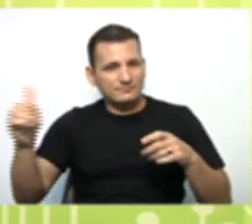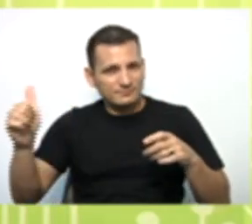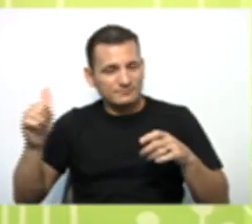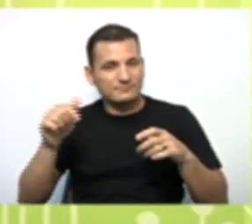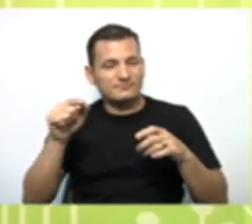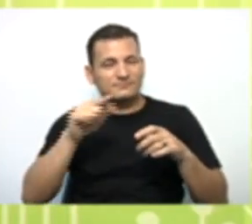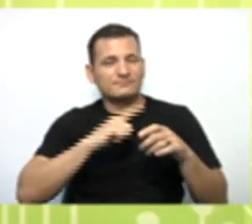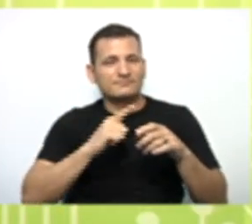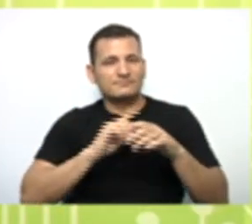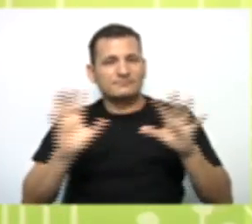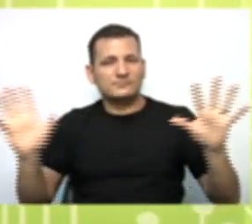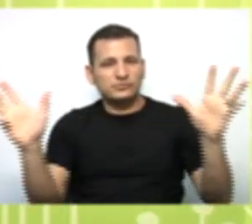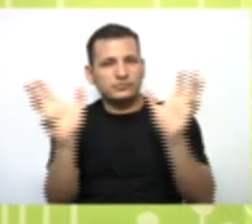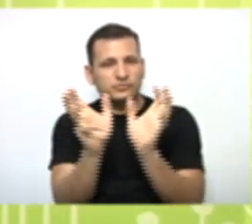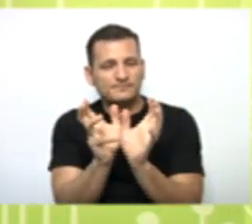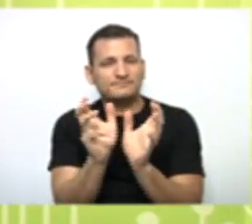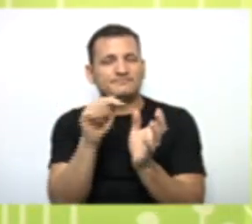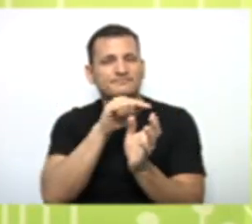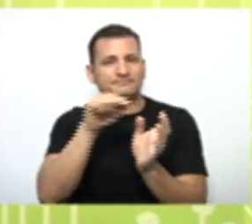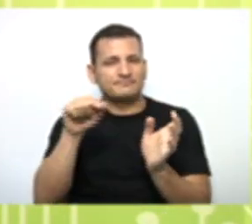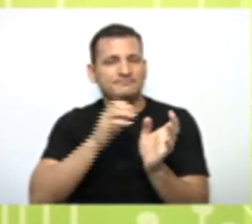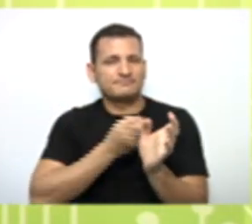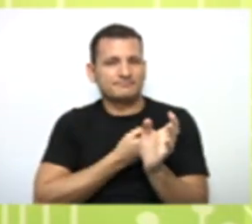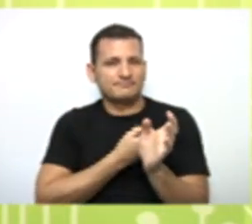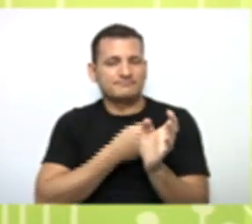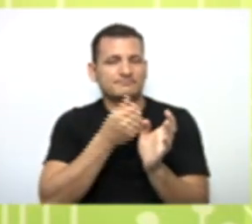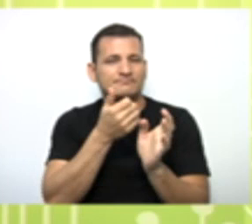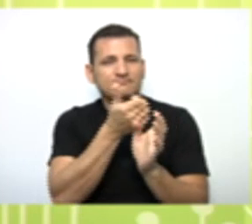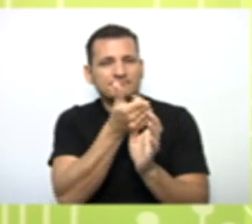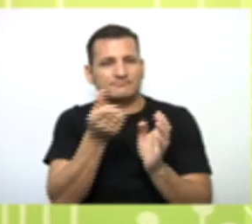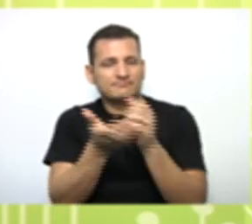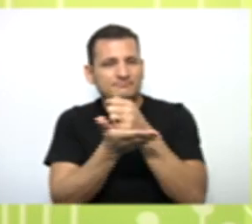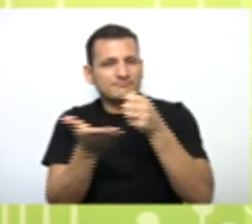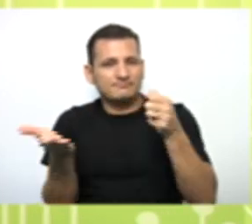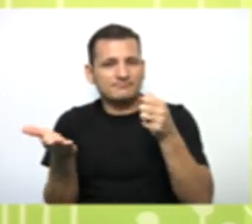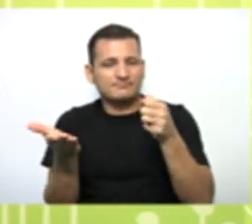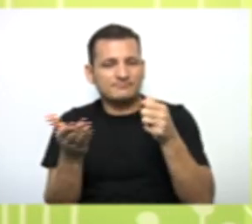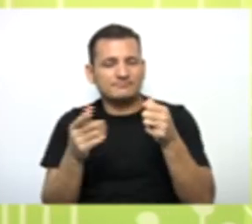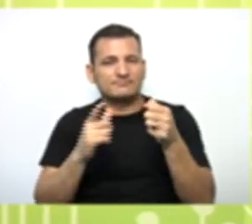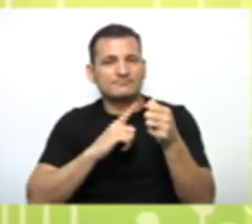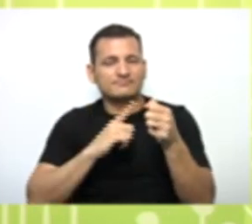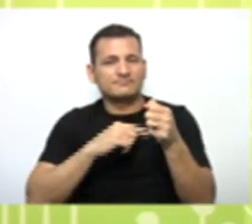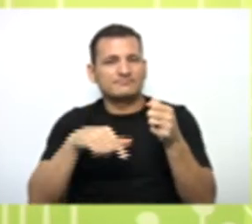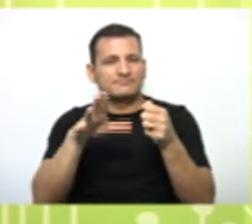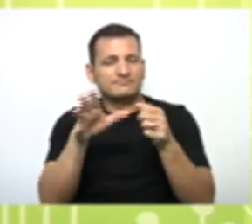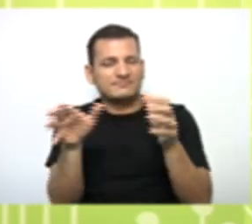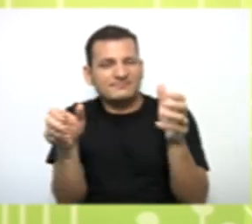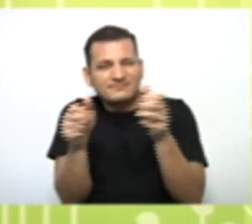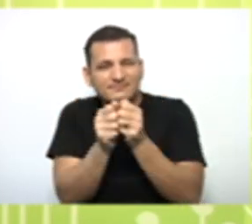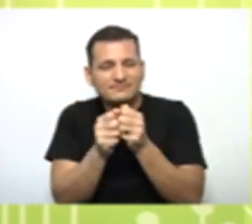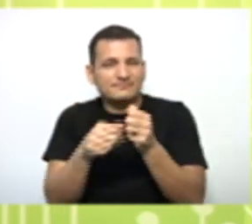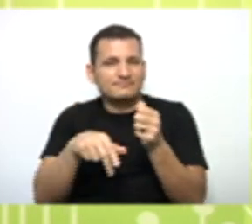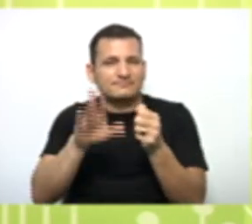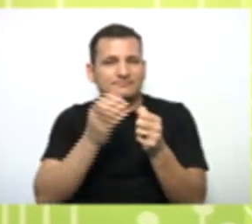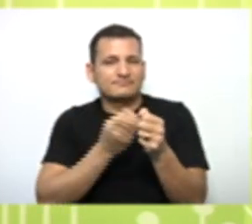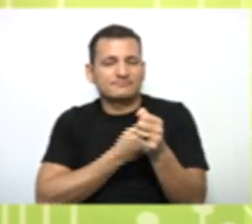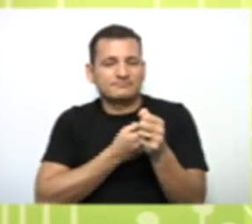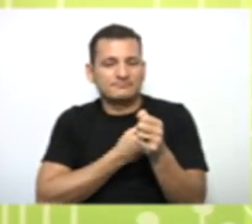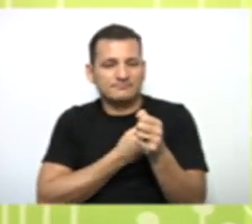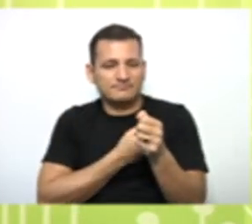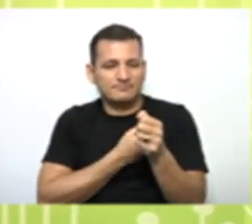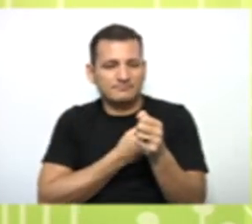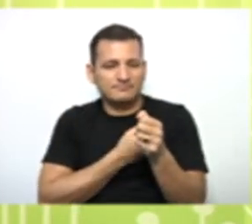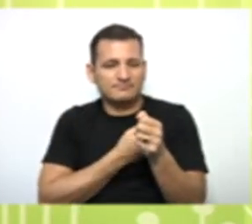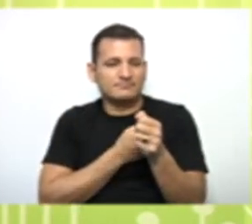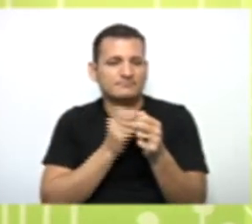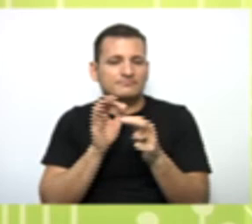acaba aglomerando esses números numa base maior de 16, né? Fica mais comprimido, né? Esses números, numa base maior